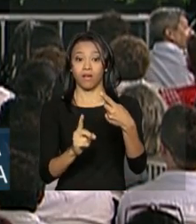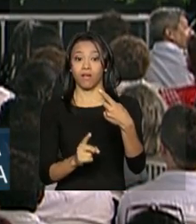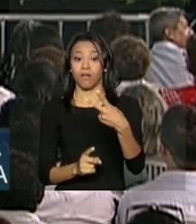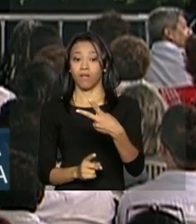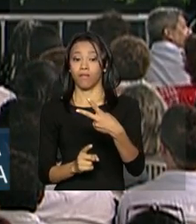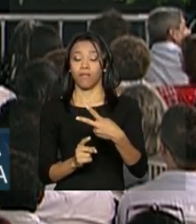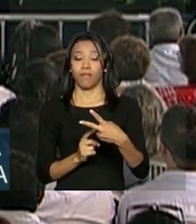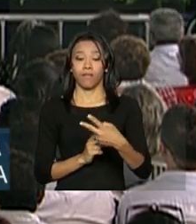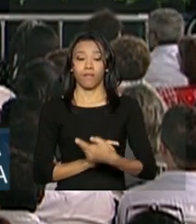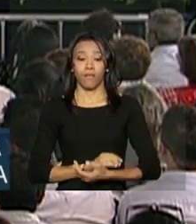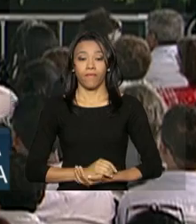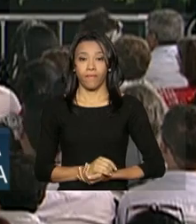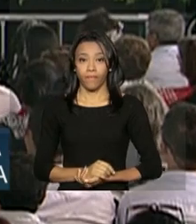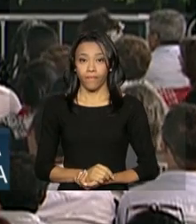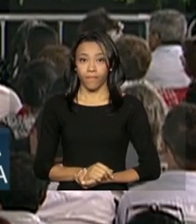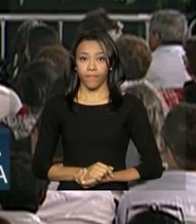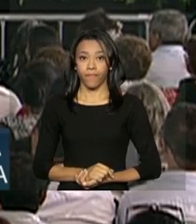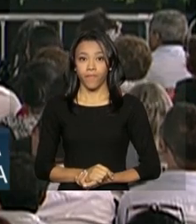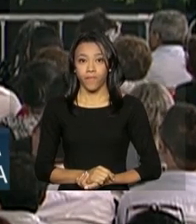Bacelares.